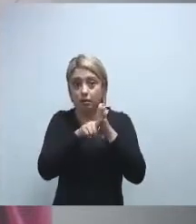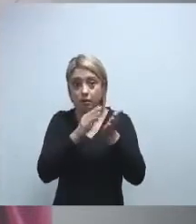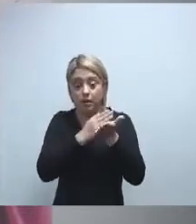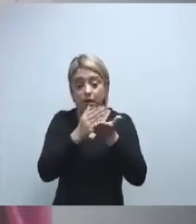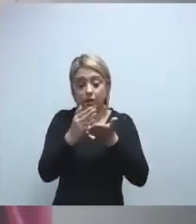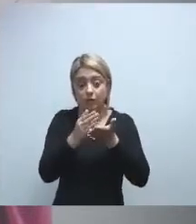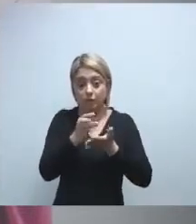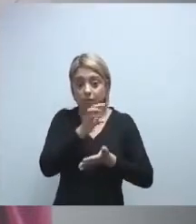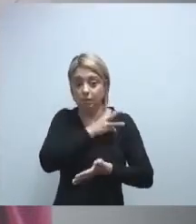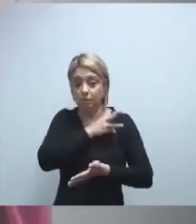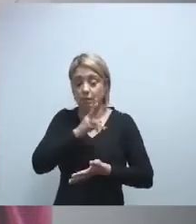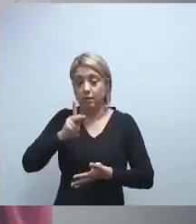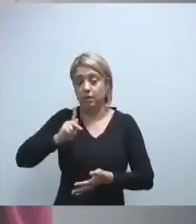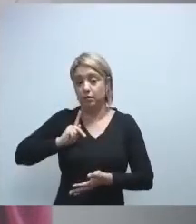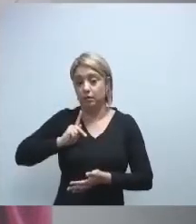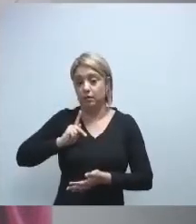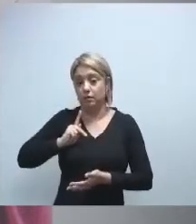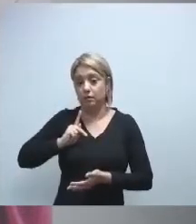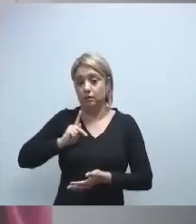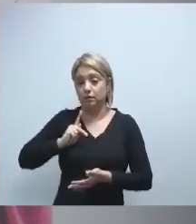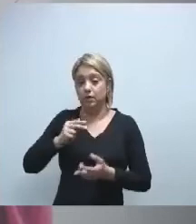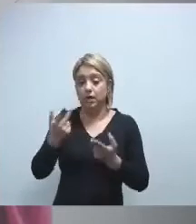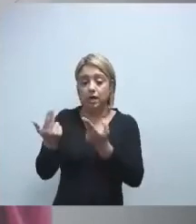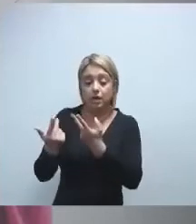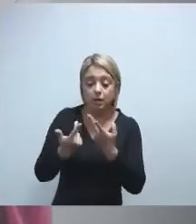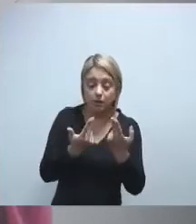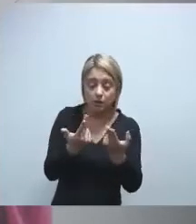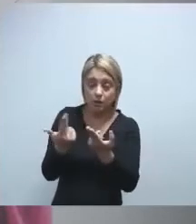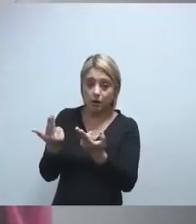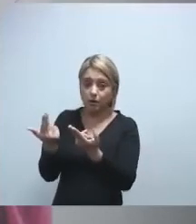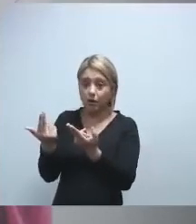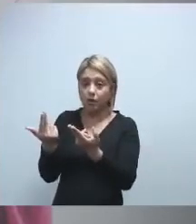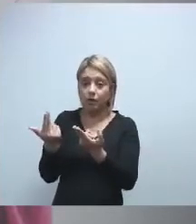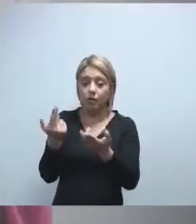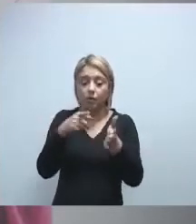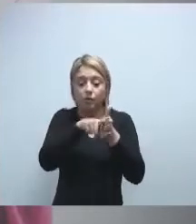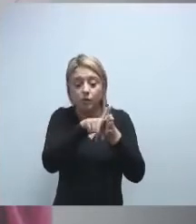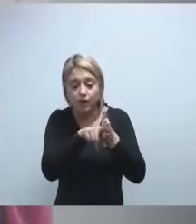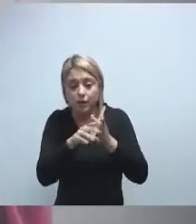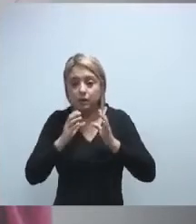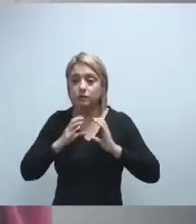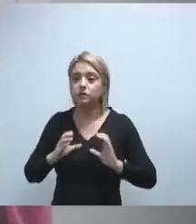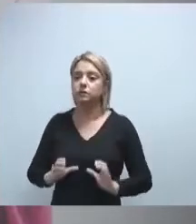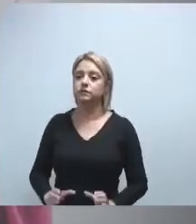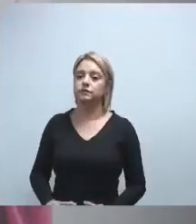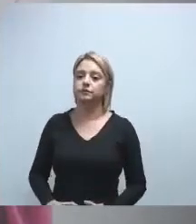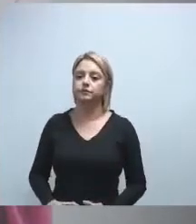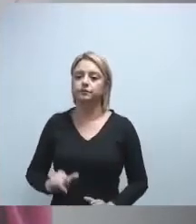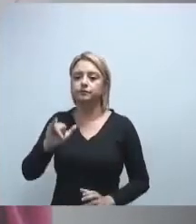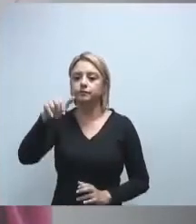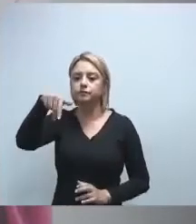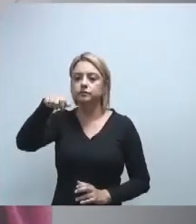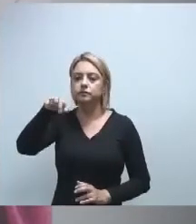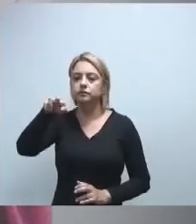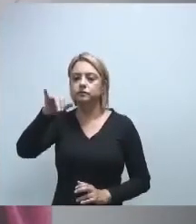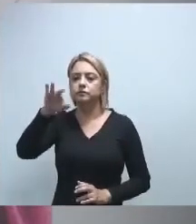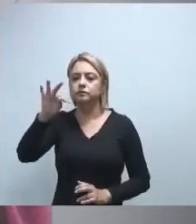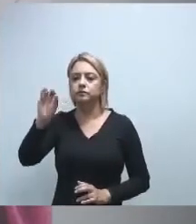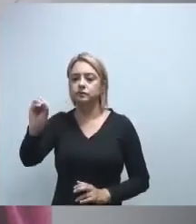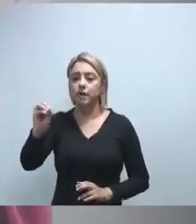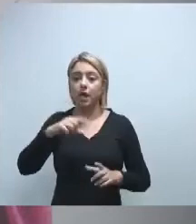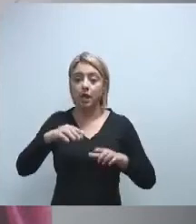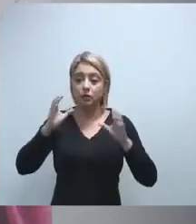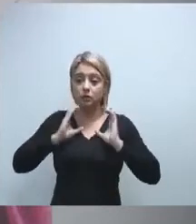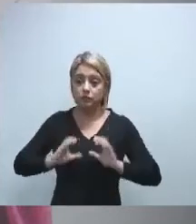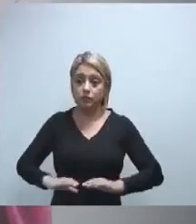partir do ministério público o mesmo se diga do inquérito civil o inquérito civil hoje é